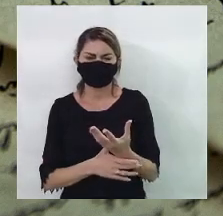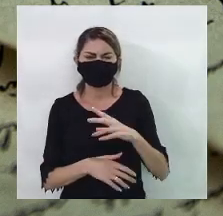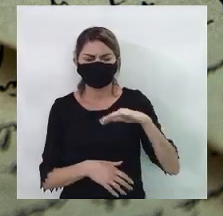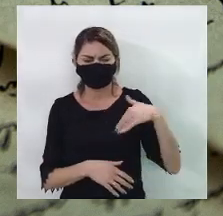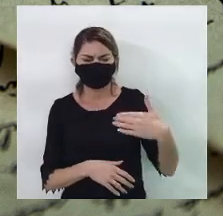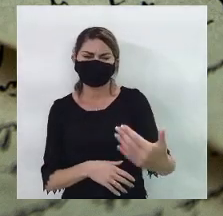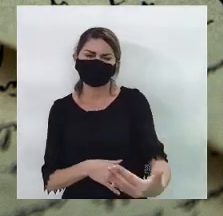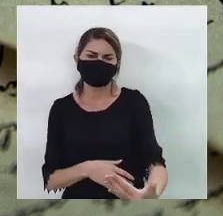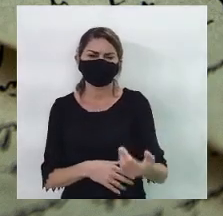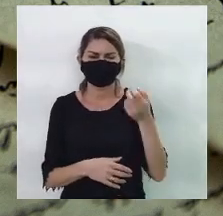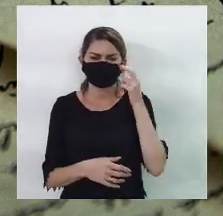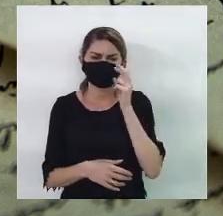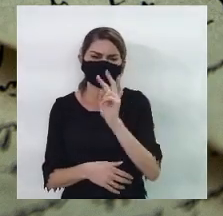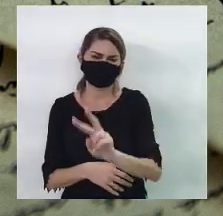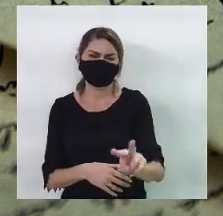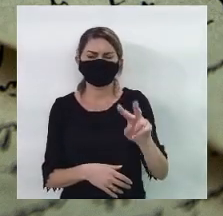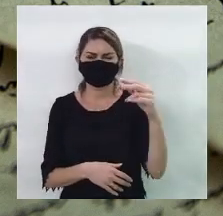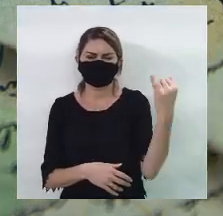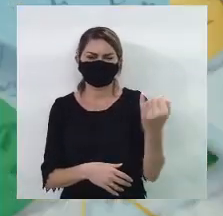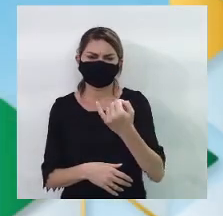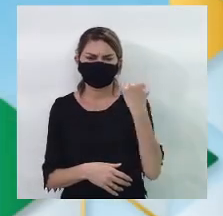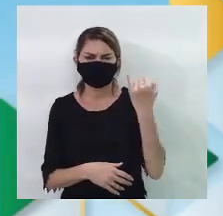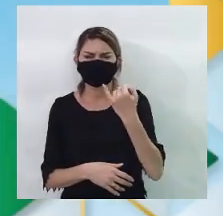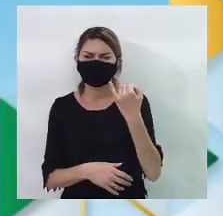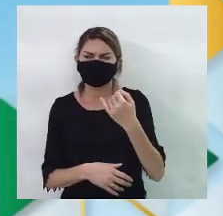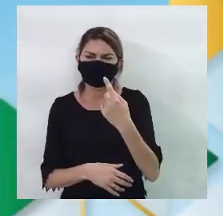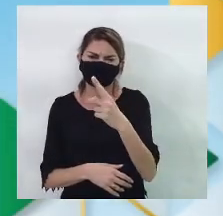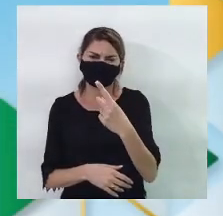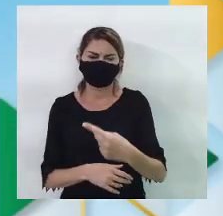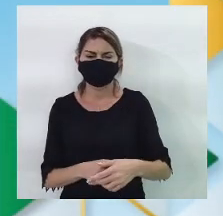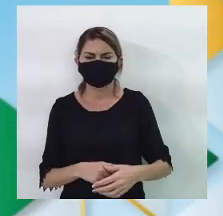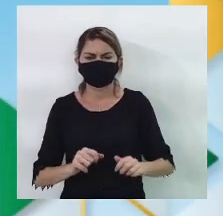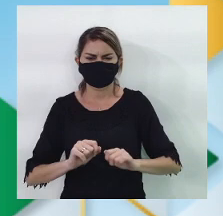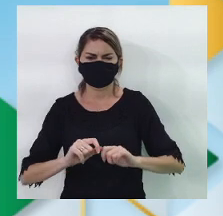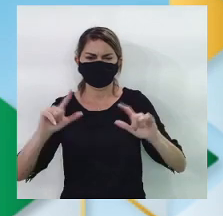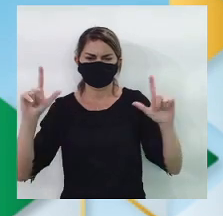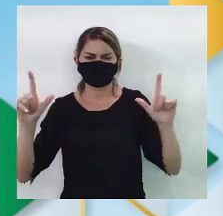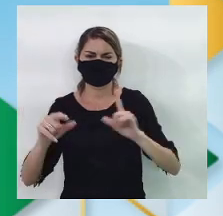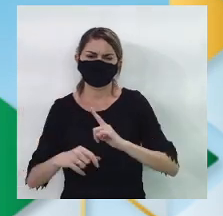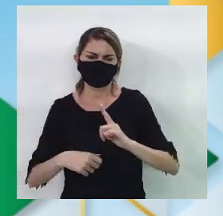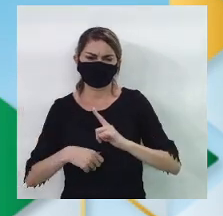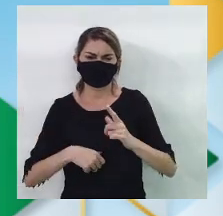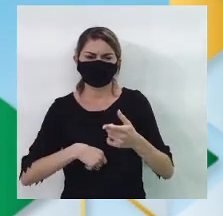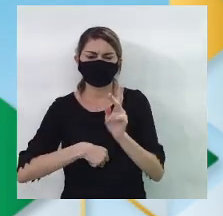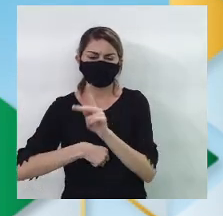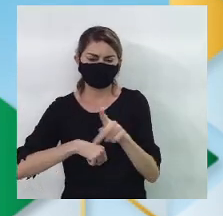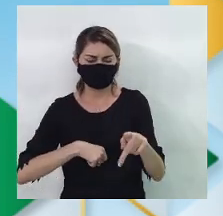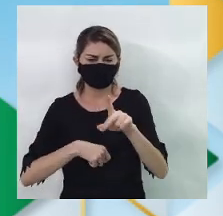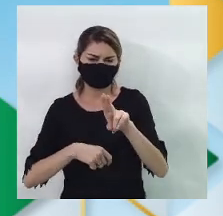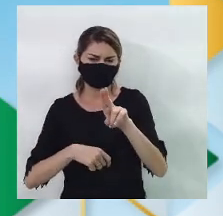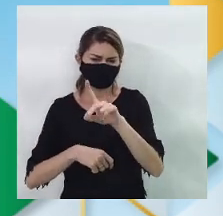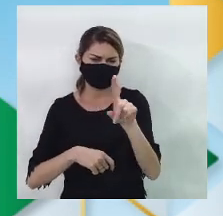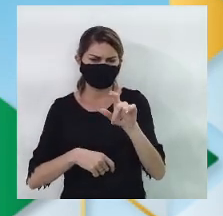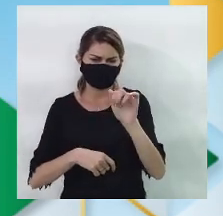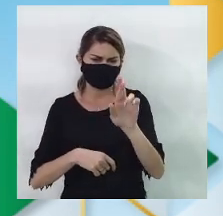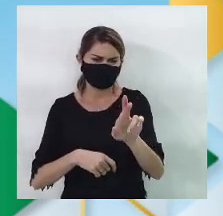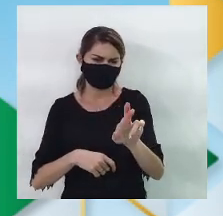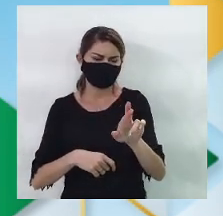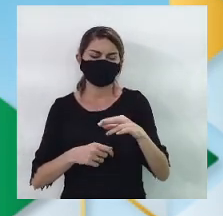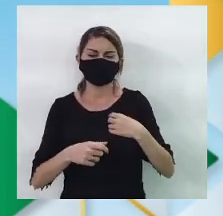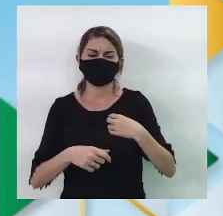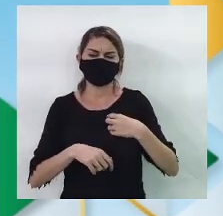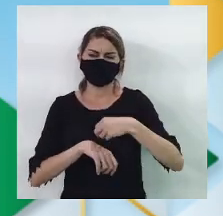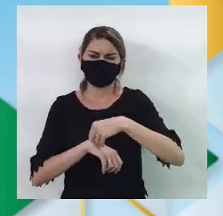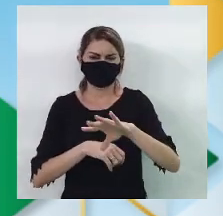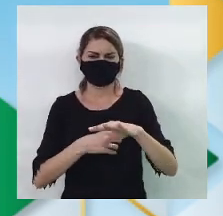a dia. Olha aqui um ponto importante, professor, é contigo. Na tela nós temos aí a professora Luzilá recebendo